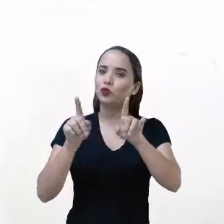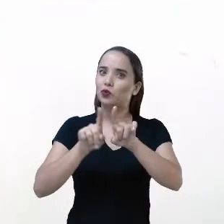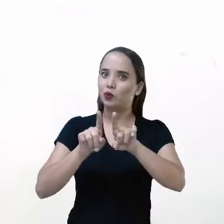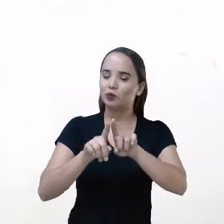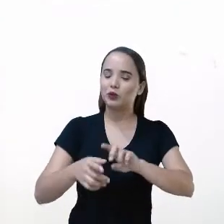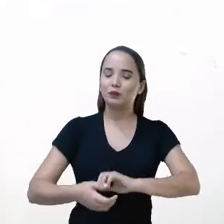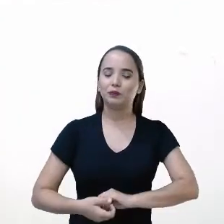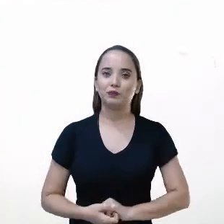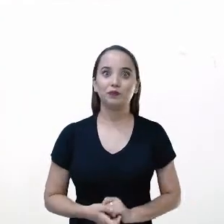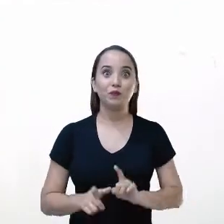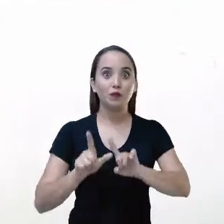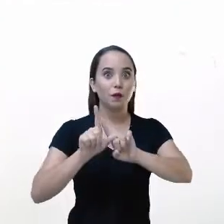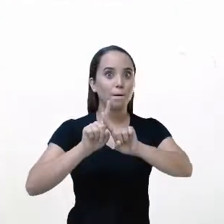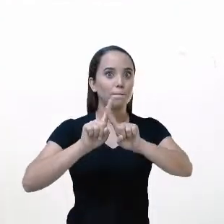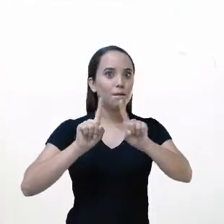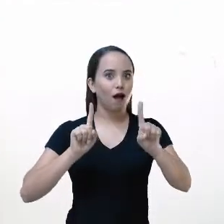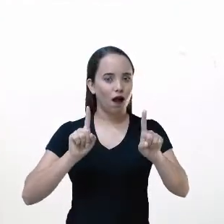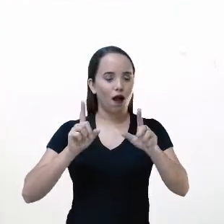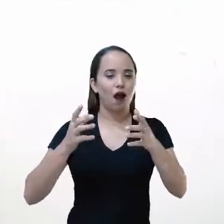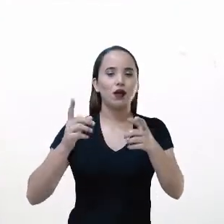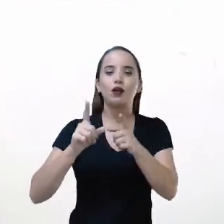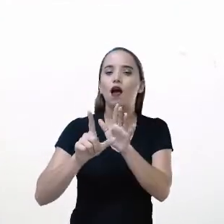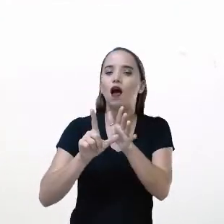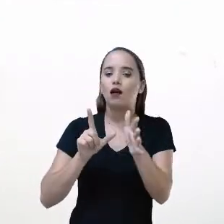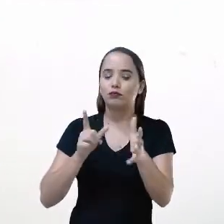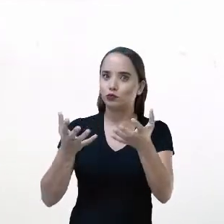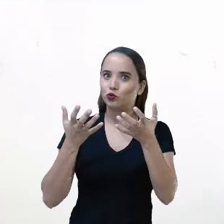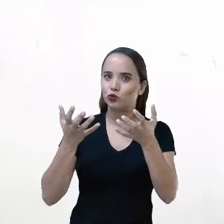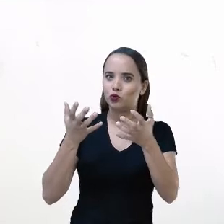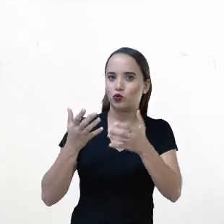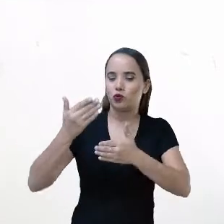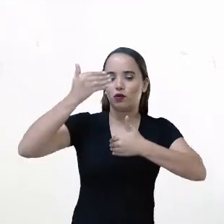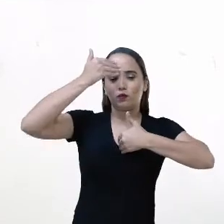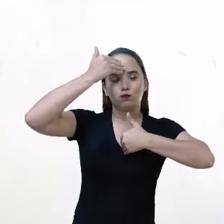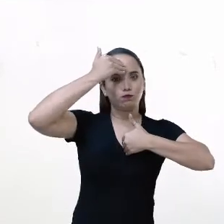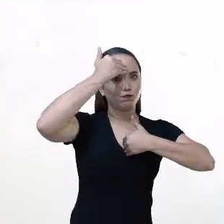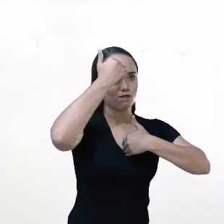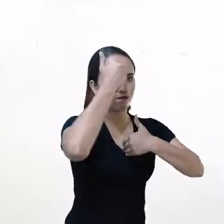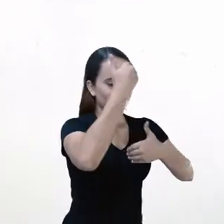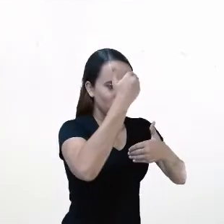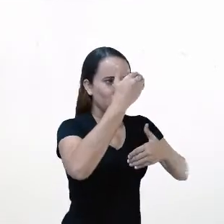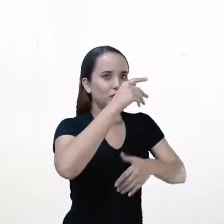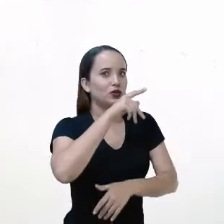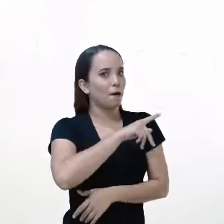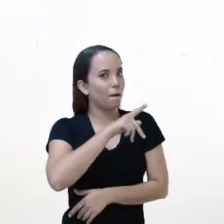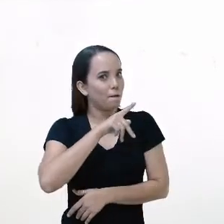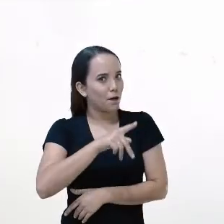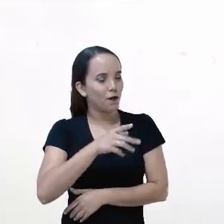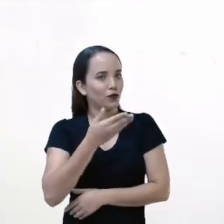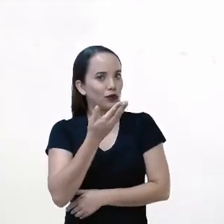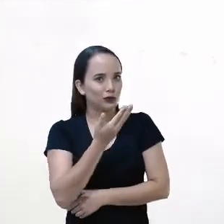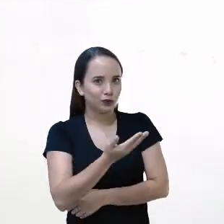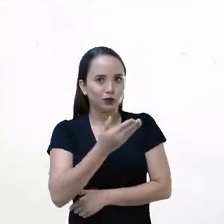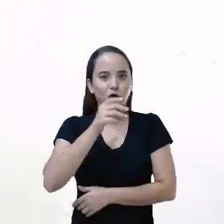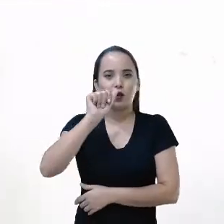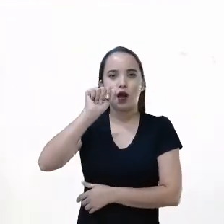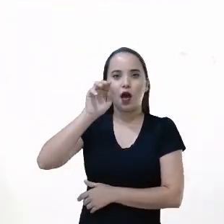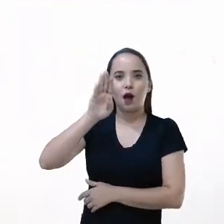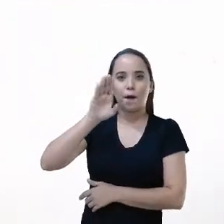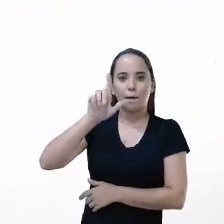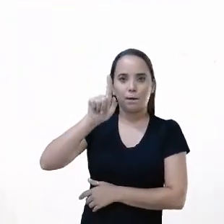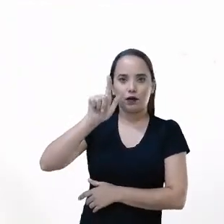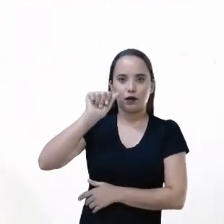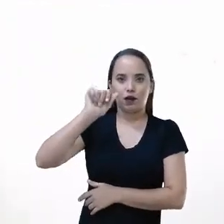Mas antes eu quero agradecer a presença da professora Abigail, que está aqui com a gente nesse